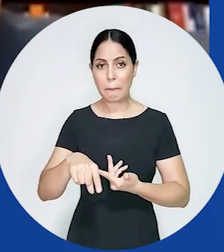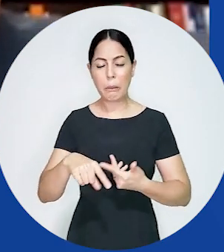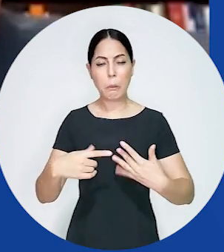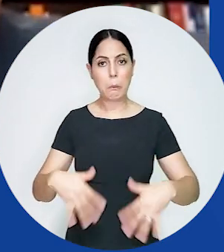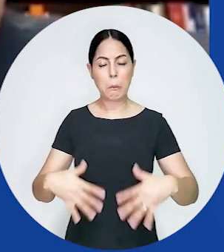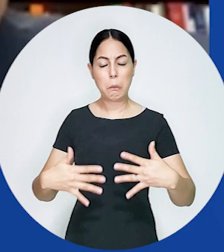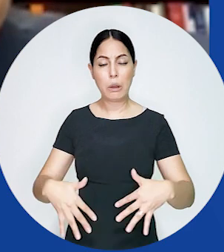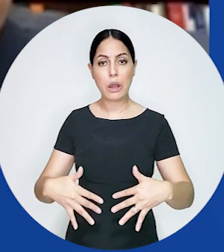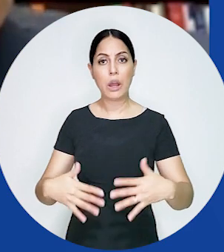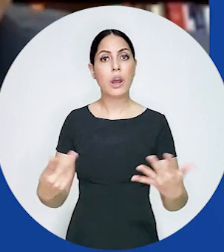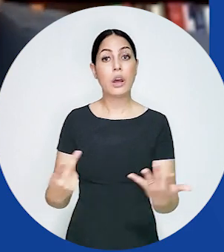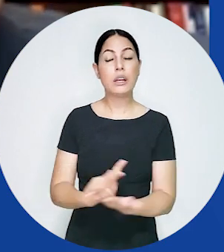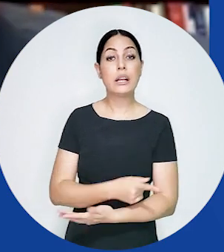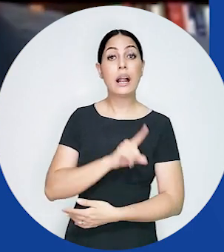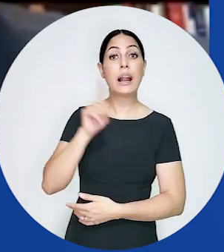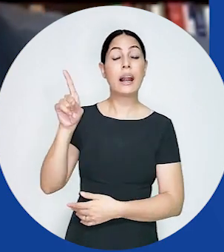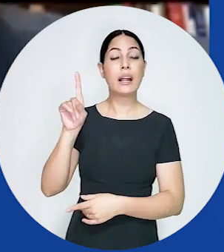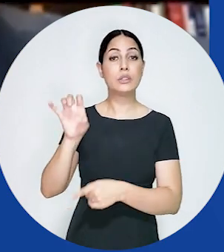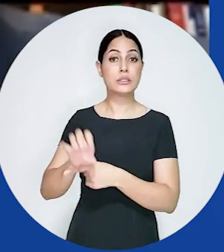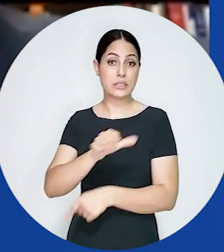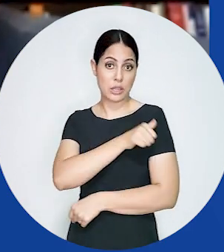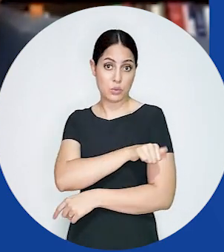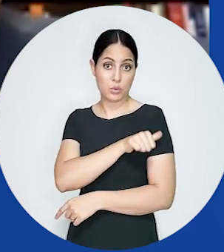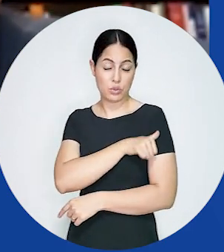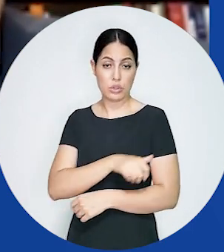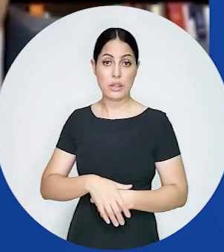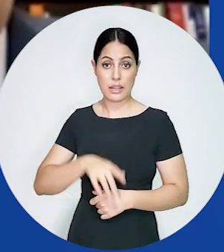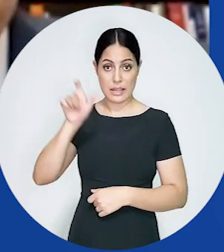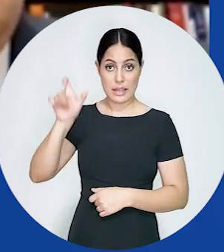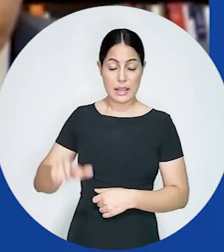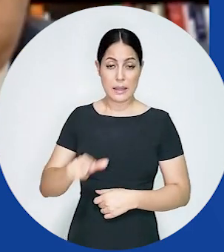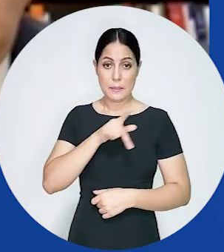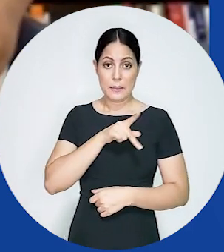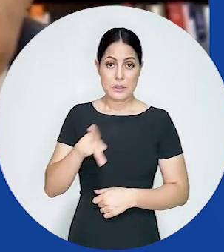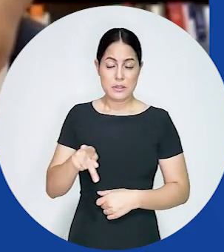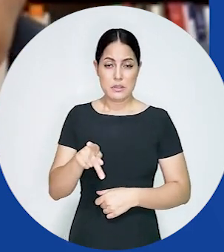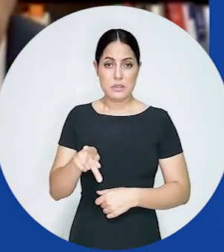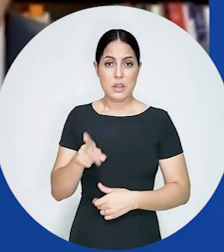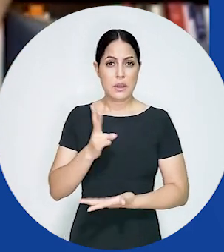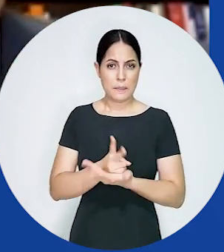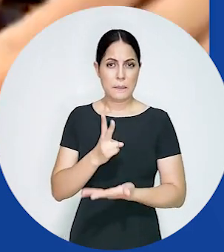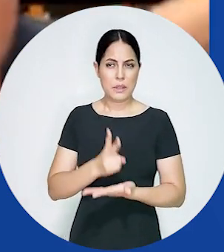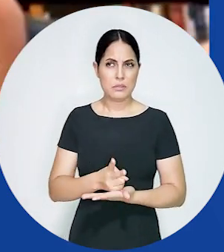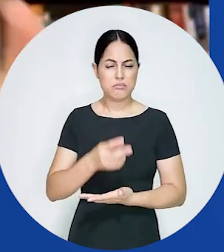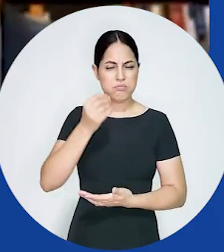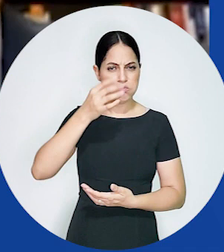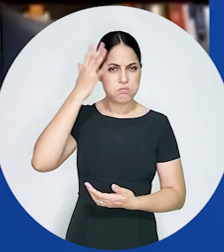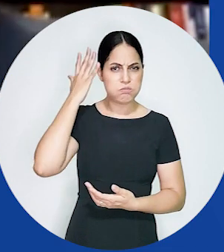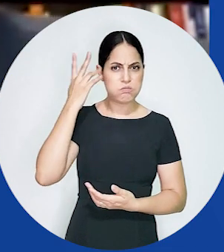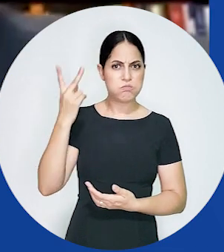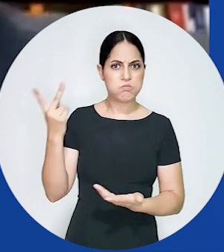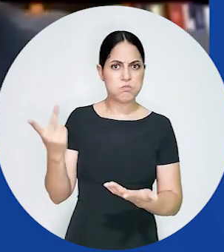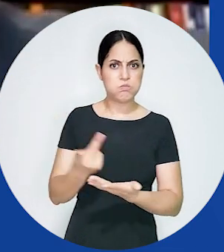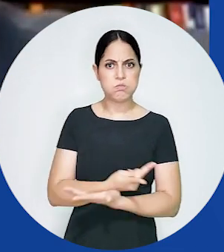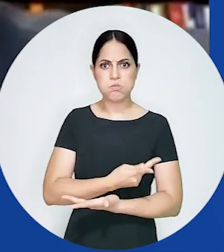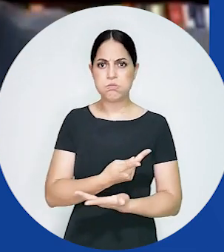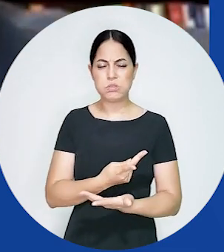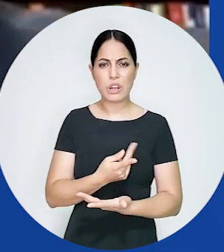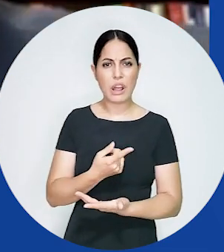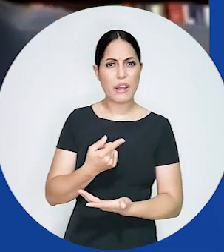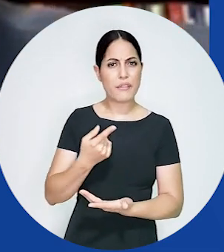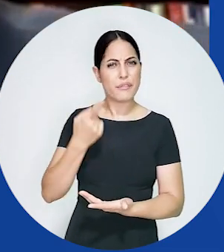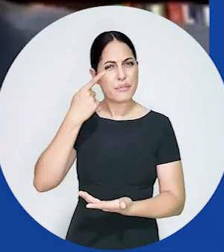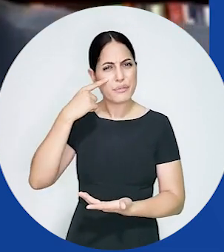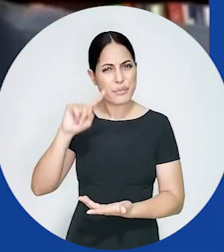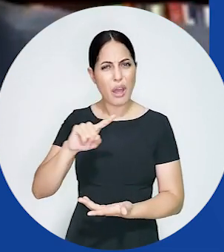pelos eleitores. Tivemos o episódio no Rio de Janeiro, em que o presidente da zona eleitoral era o hoje presidente do Supremo, Luiz